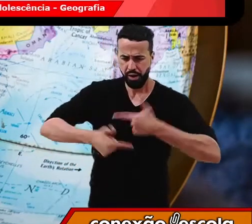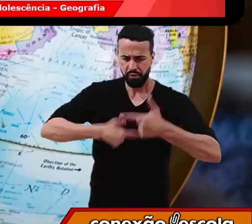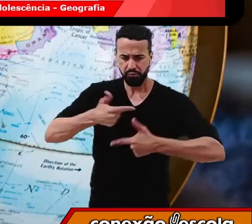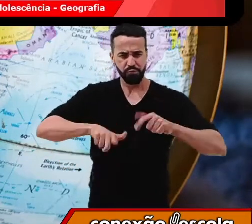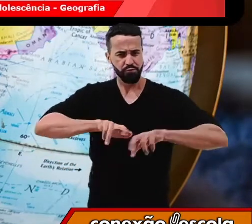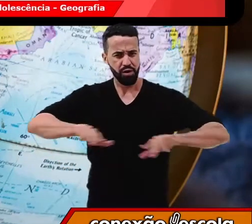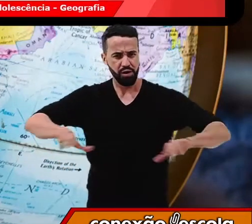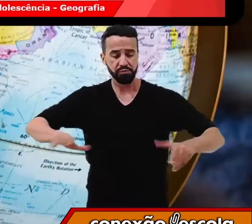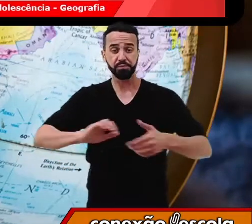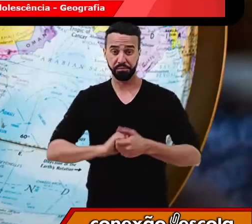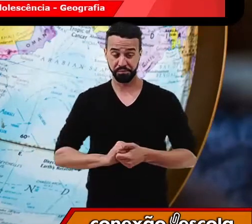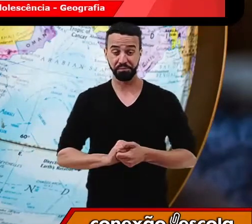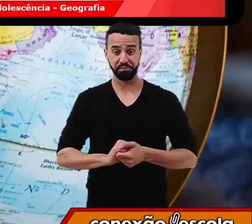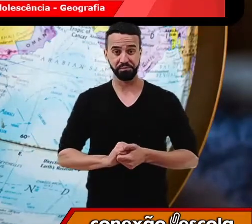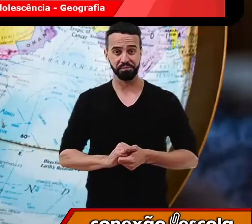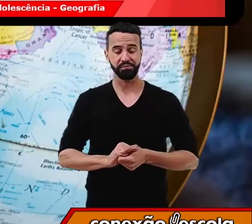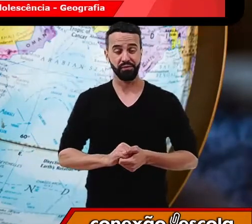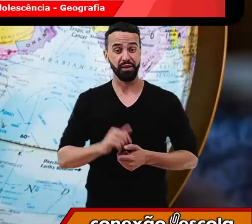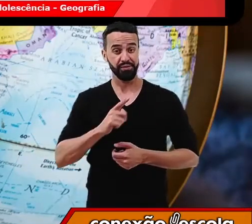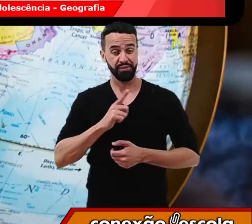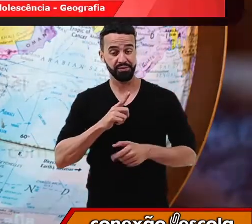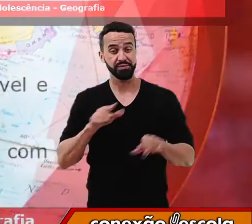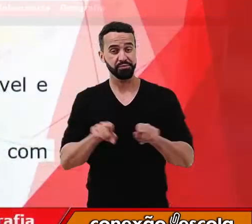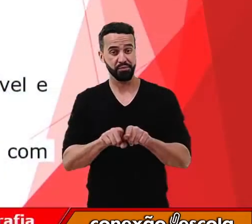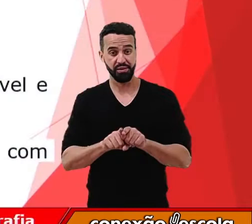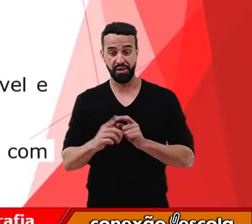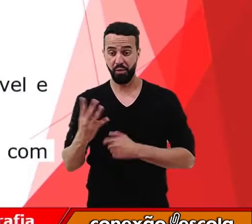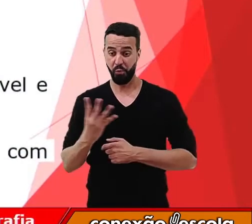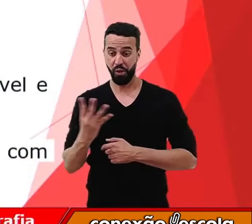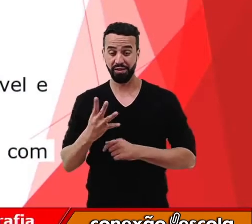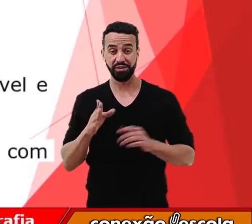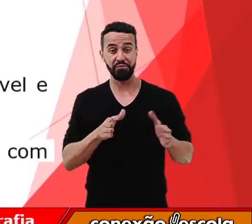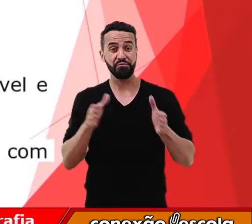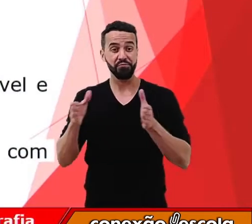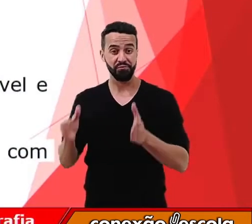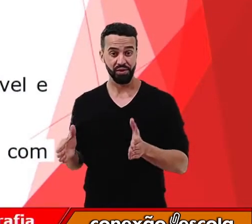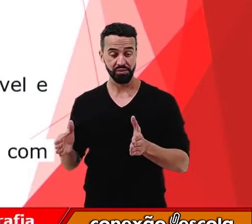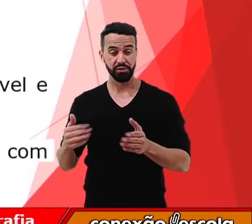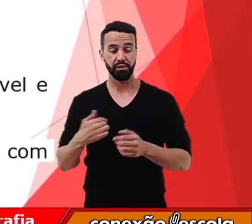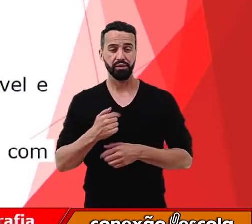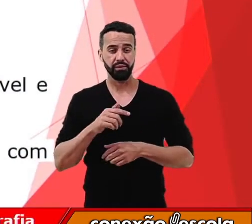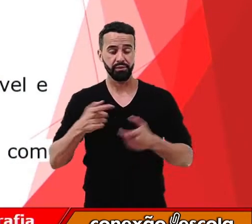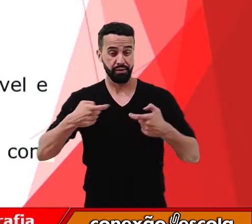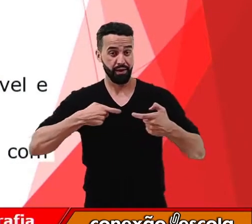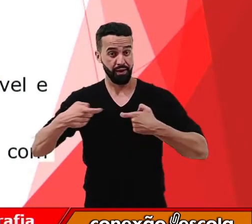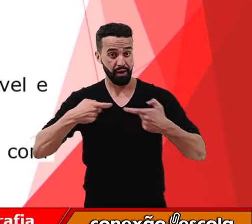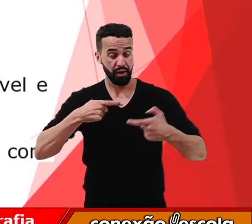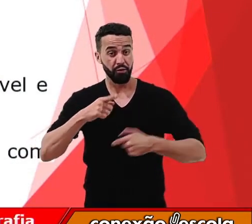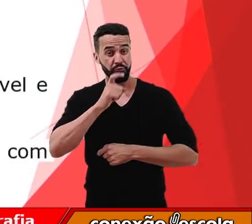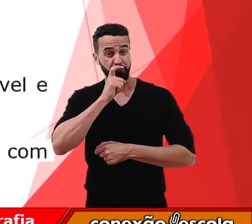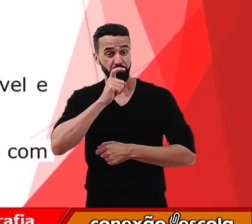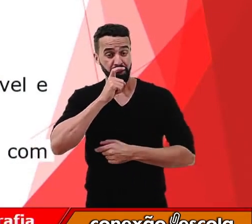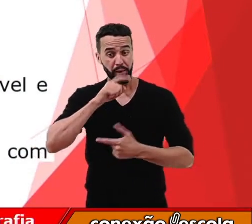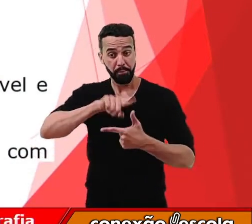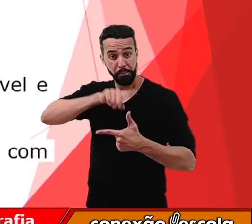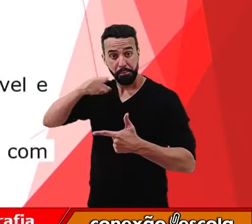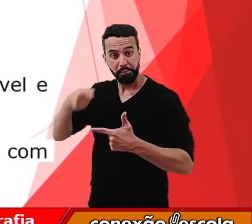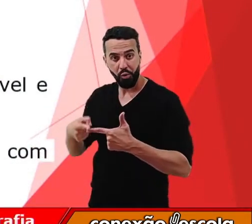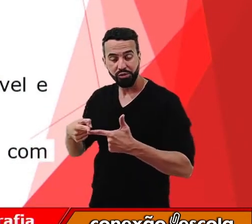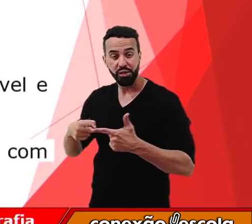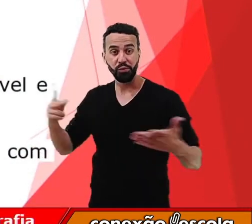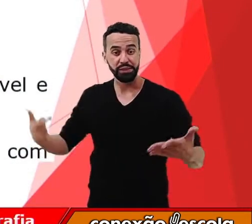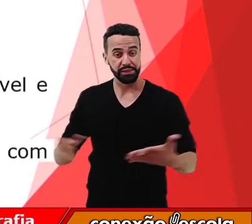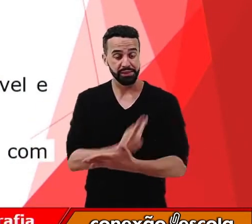fase da globalização é compreendida no período pós-Guerra Fria, naquilo que nós chamamos de Revolução